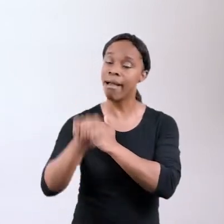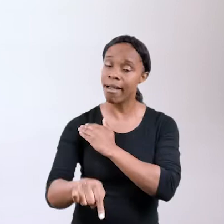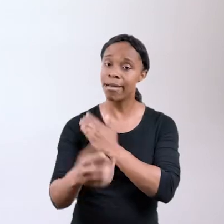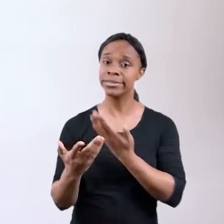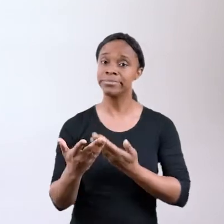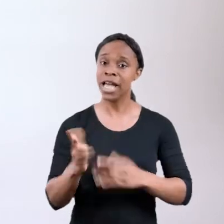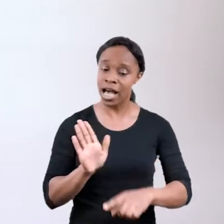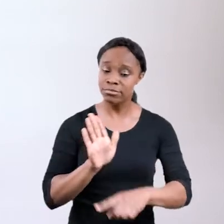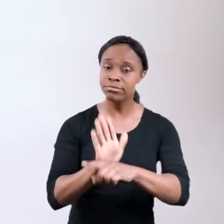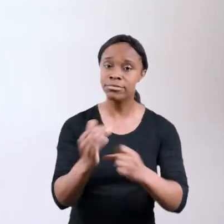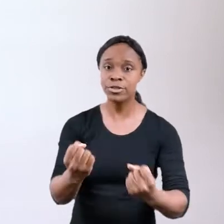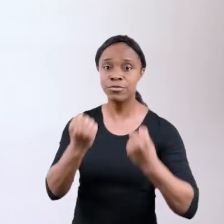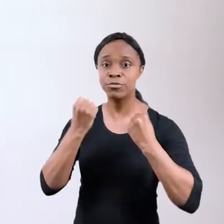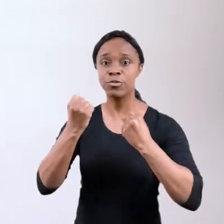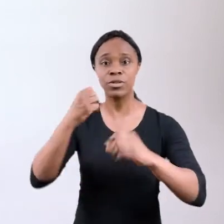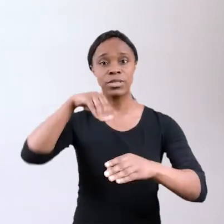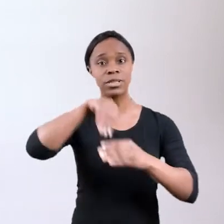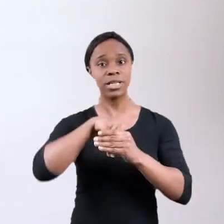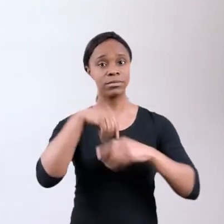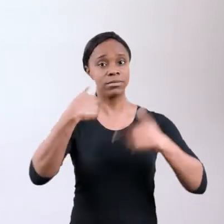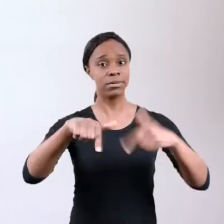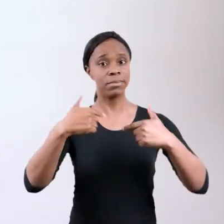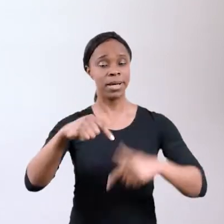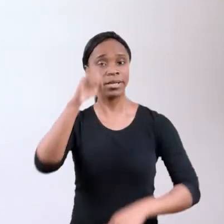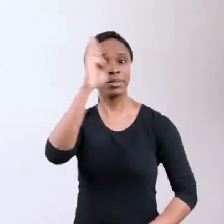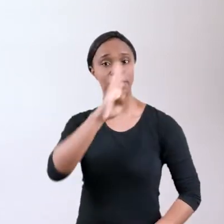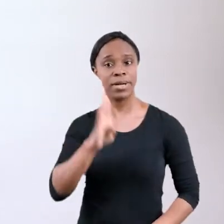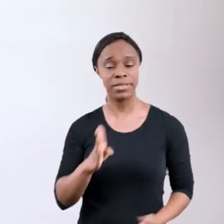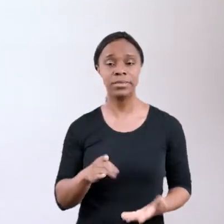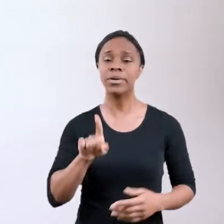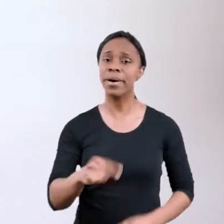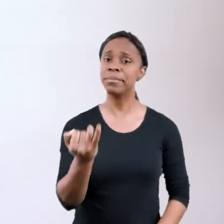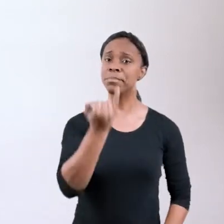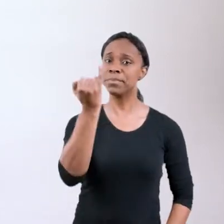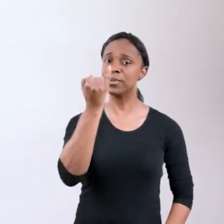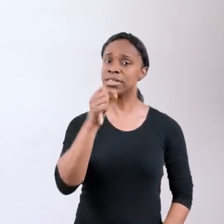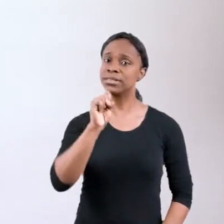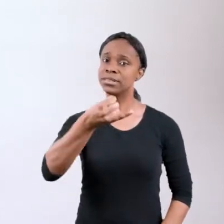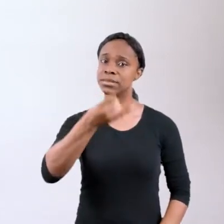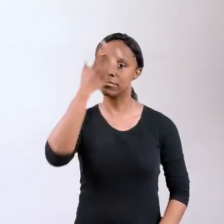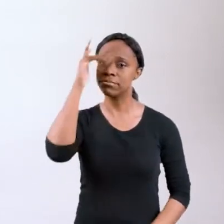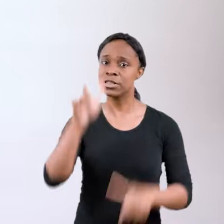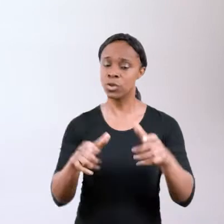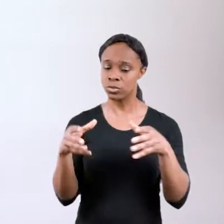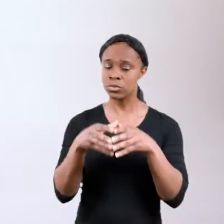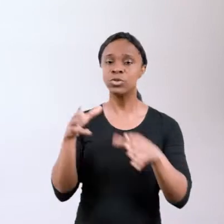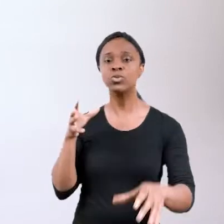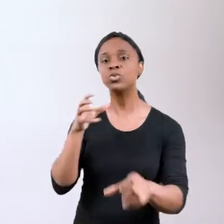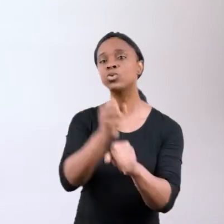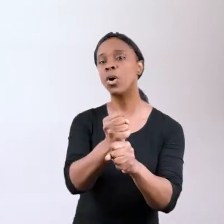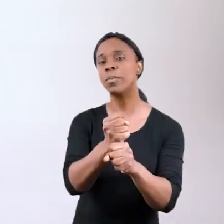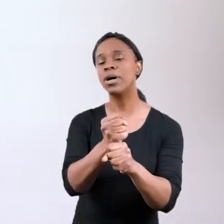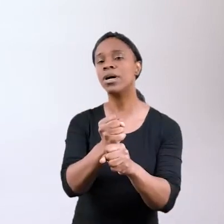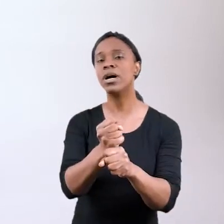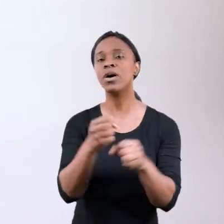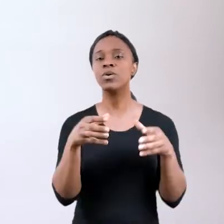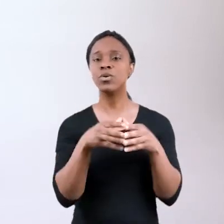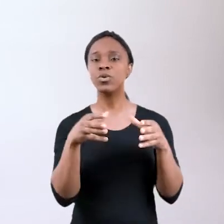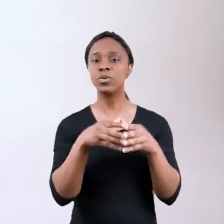da força de trabalho do Brasil e, portanto, de extrema importância. Somados, esses grupos correspondem